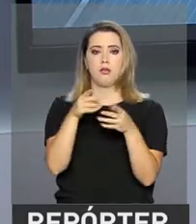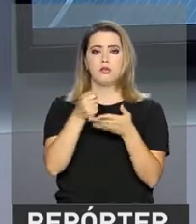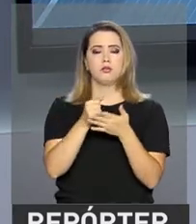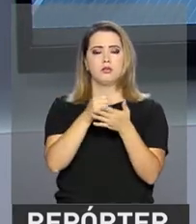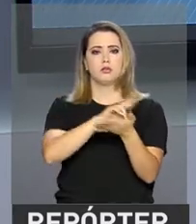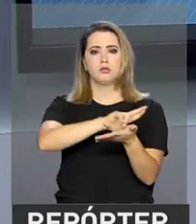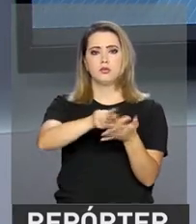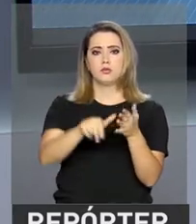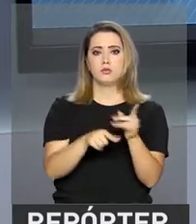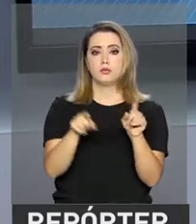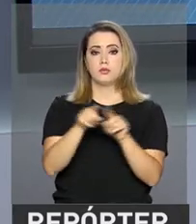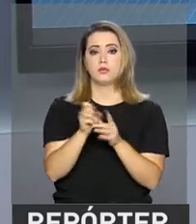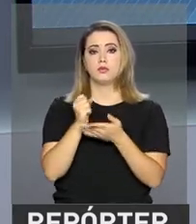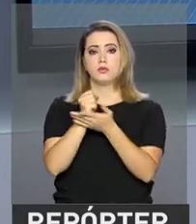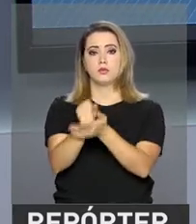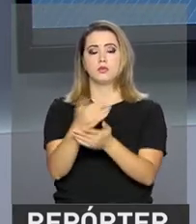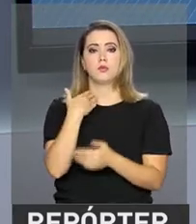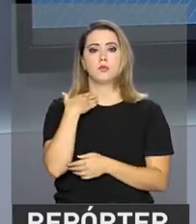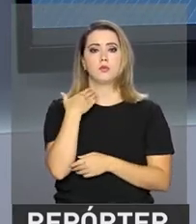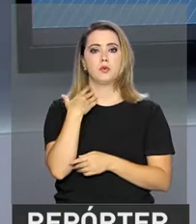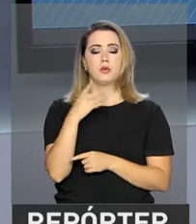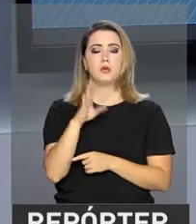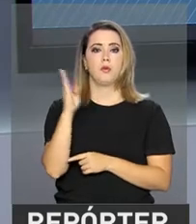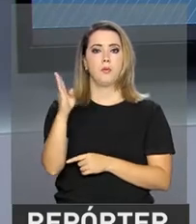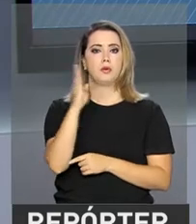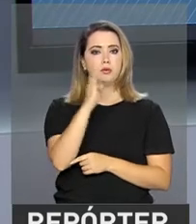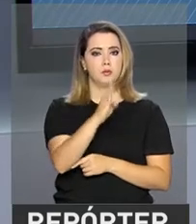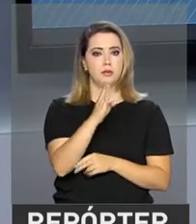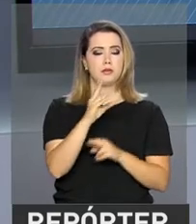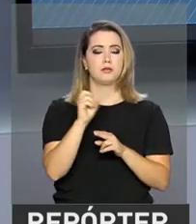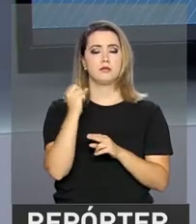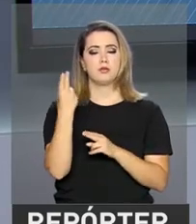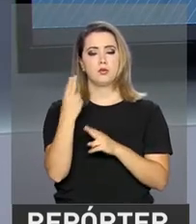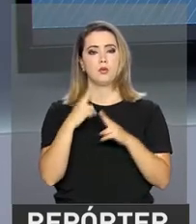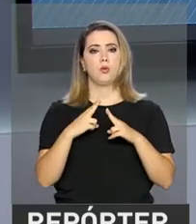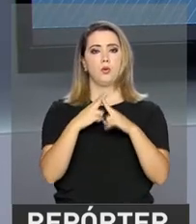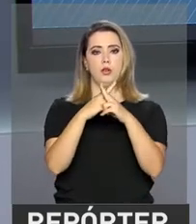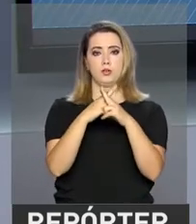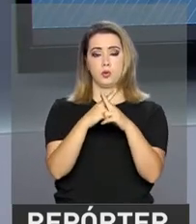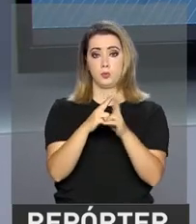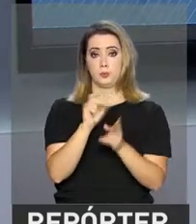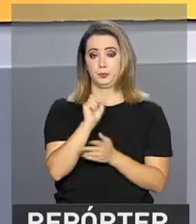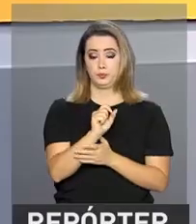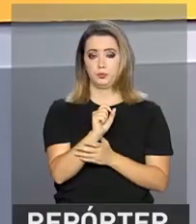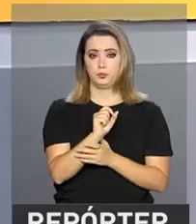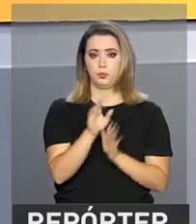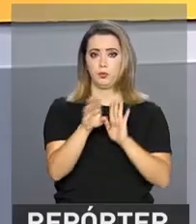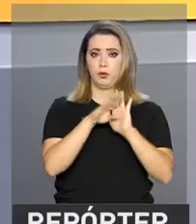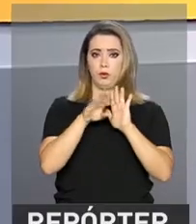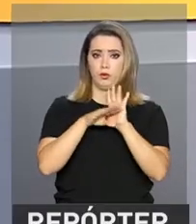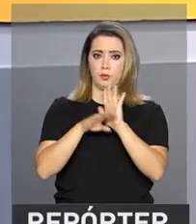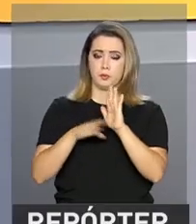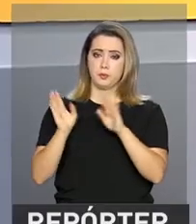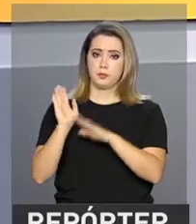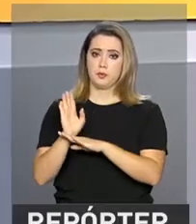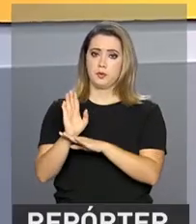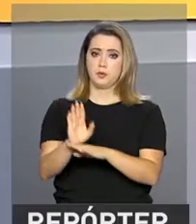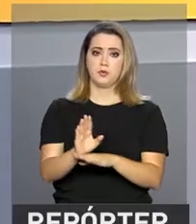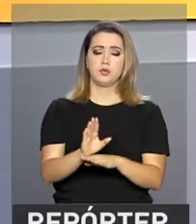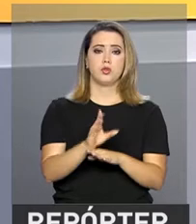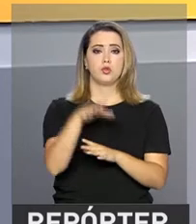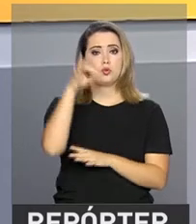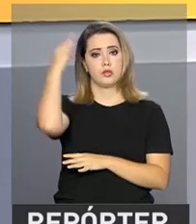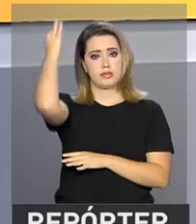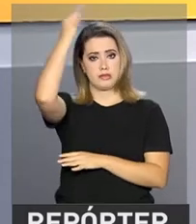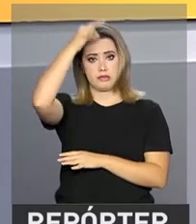oferecidos em linhas de crédito por bancos oficiais, como a Caixa Econômica e o Banco do Brasil. O programa de apoio às Santas Casas